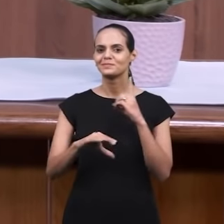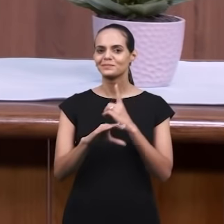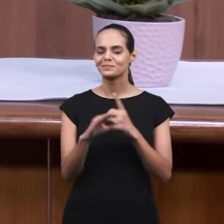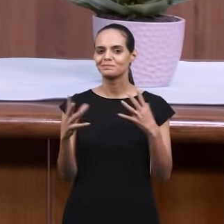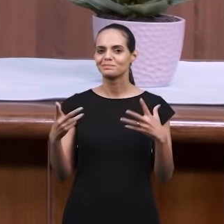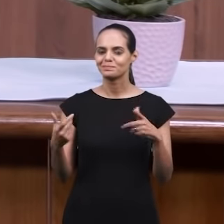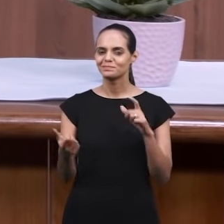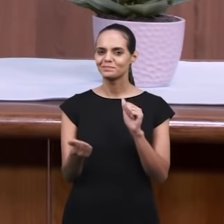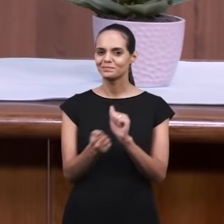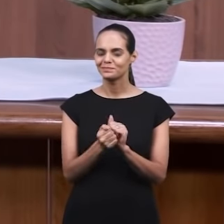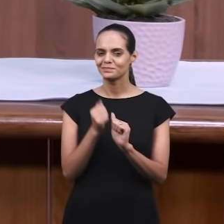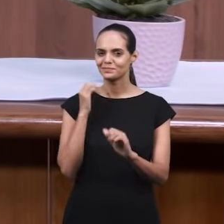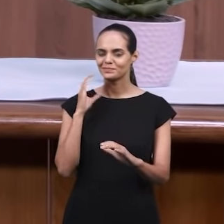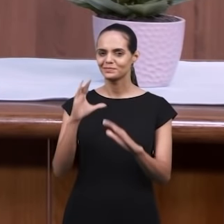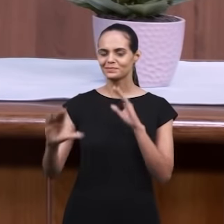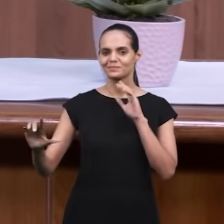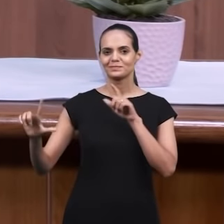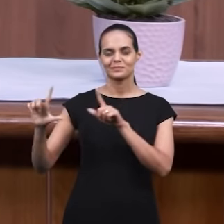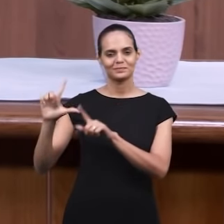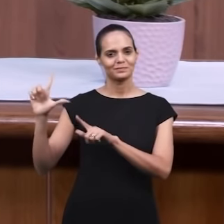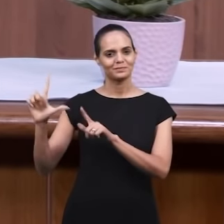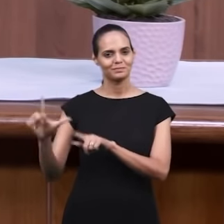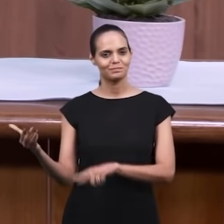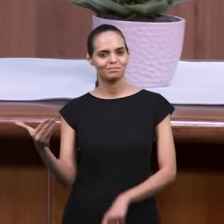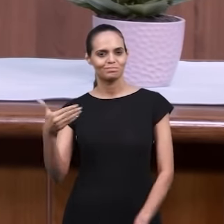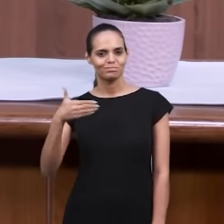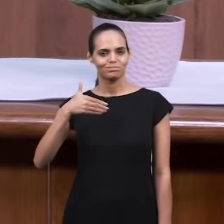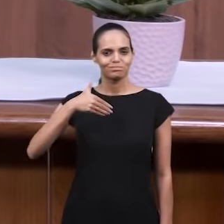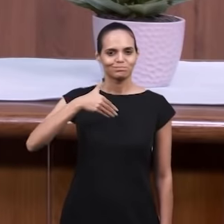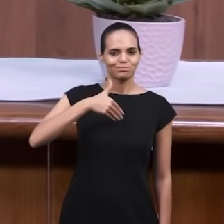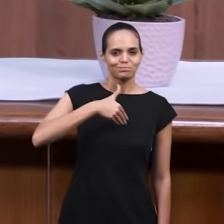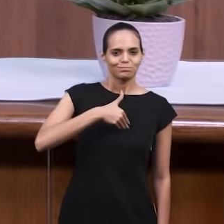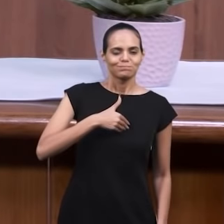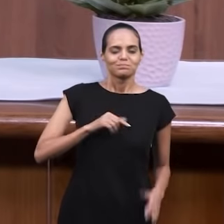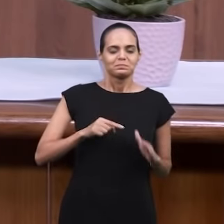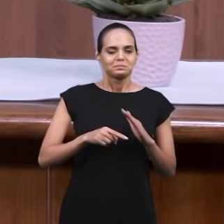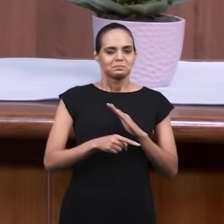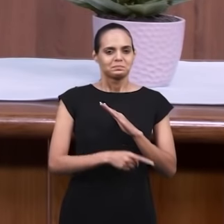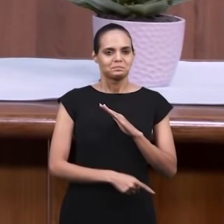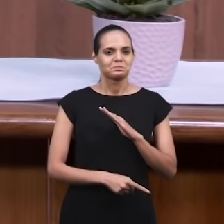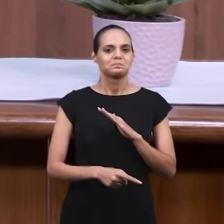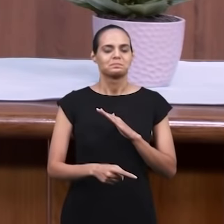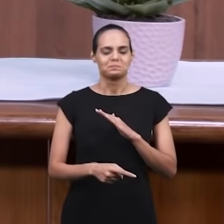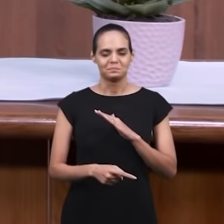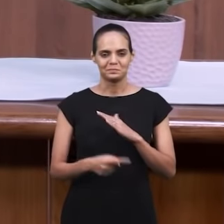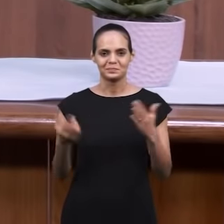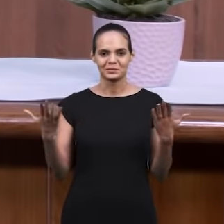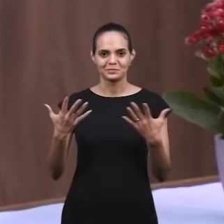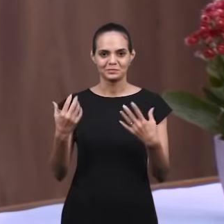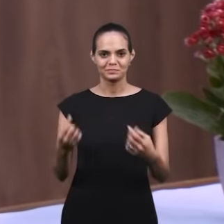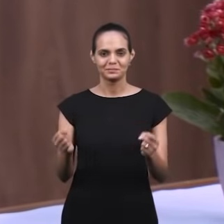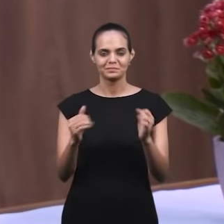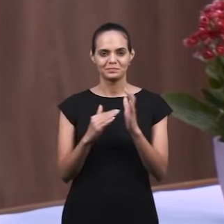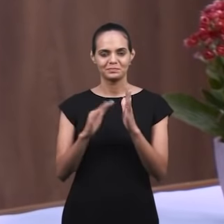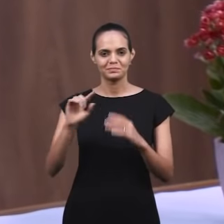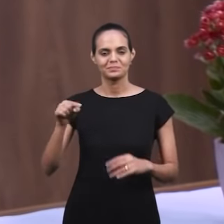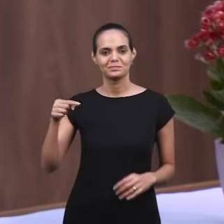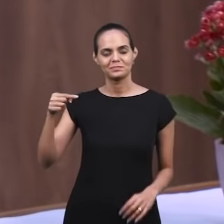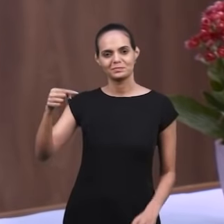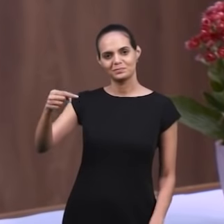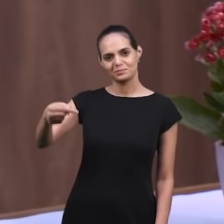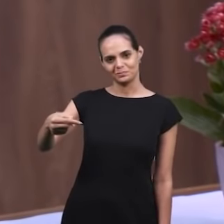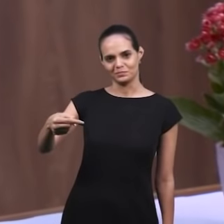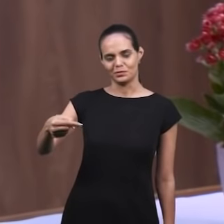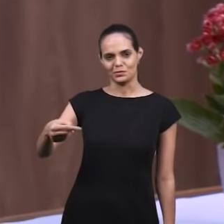crianças. A letra do louvor, ela sempre fala profundamente ao nosso coração. Vamos louvar ao Senhor e, na sequência, nós